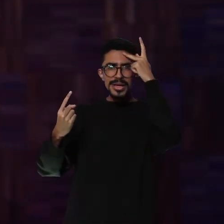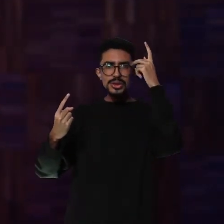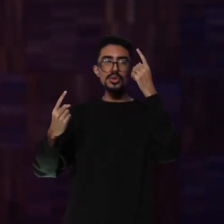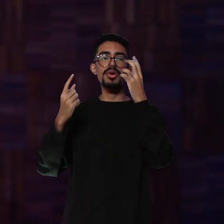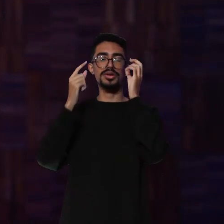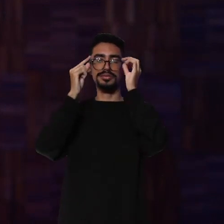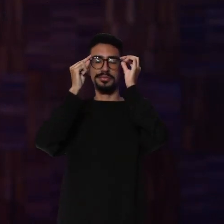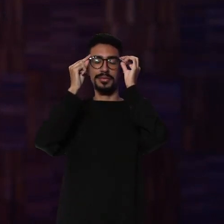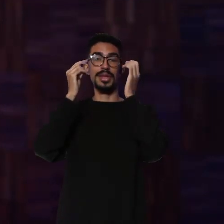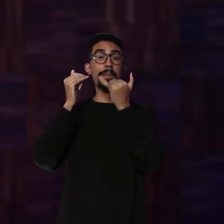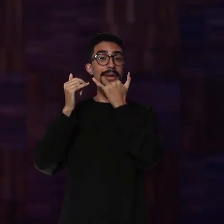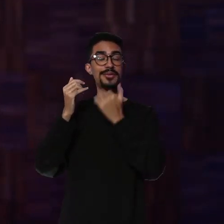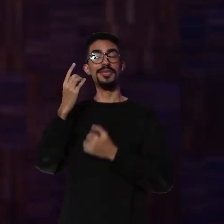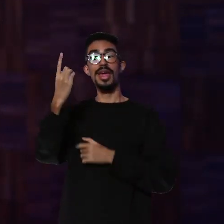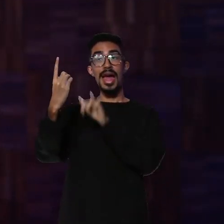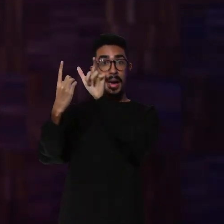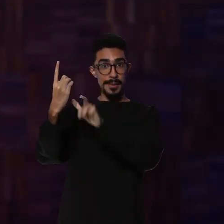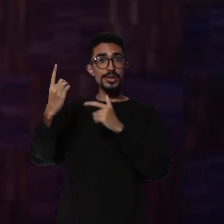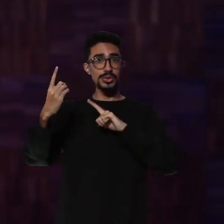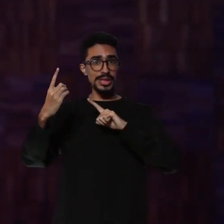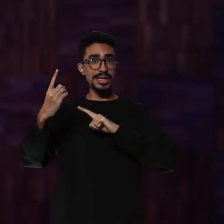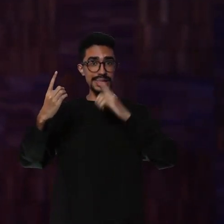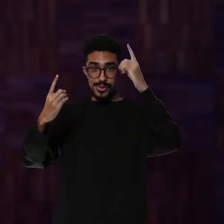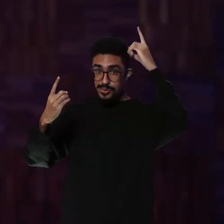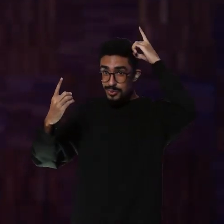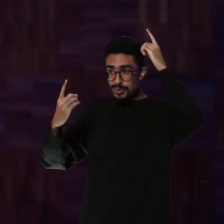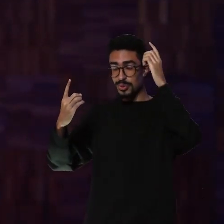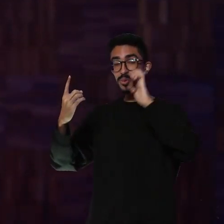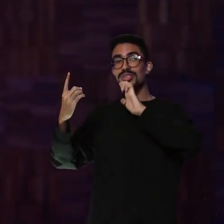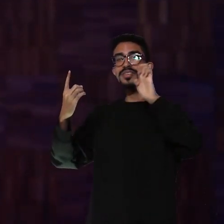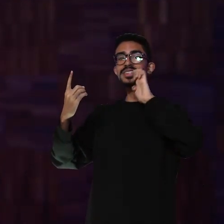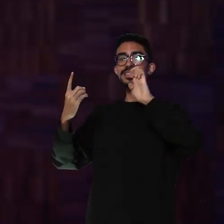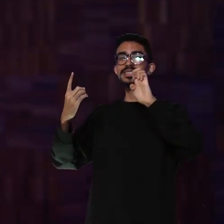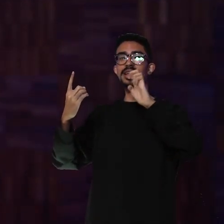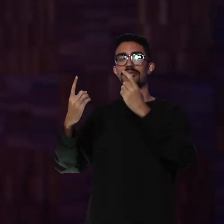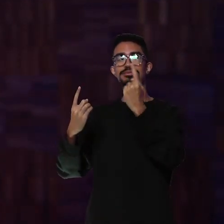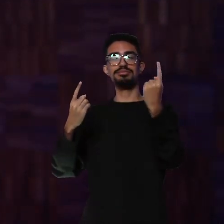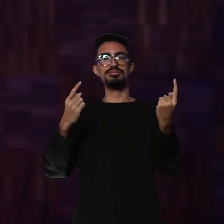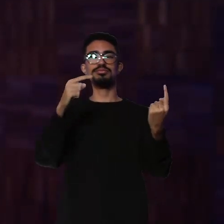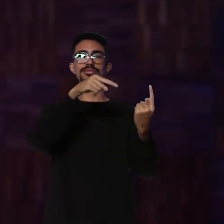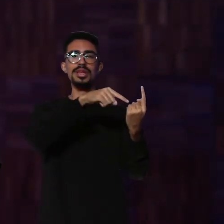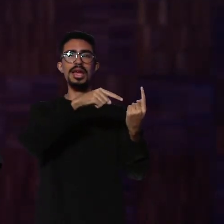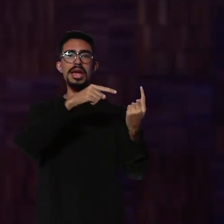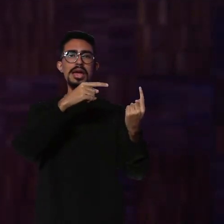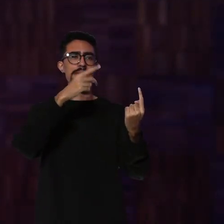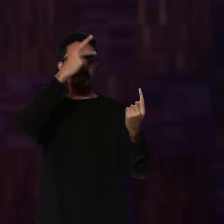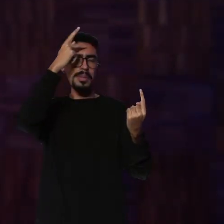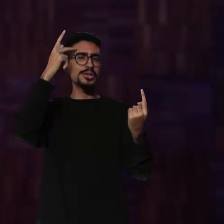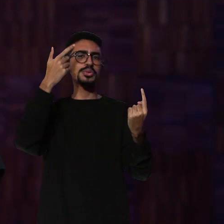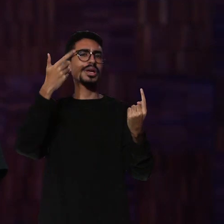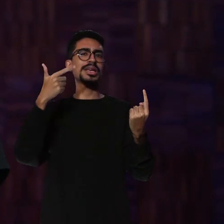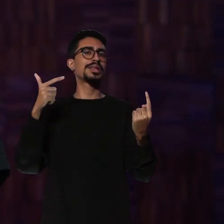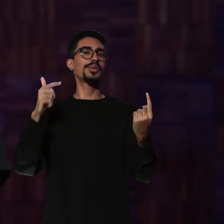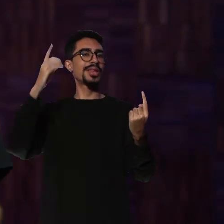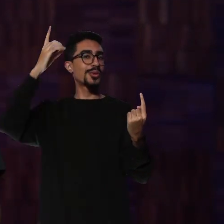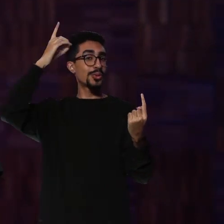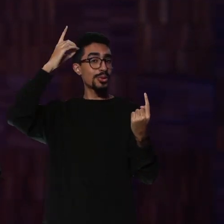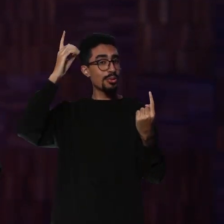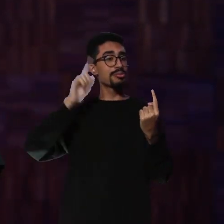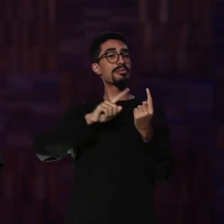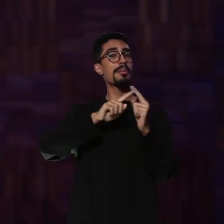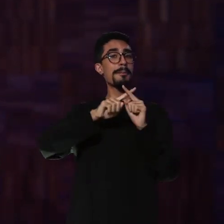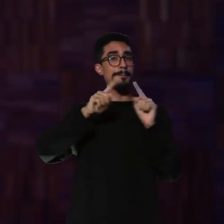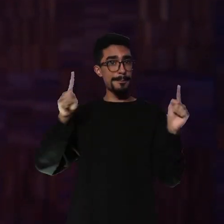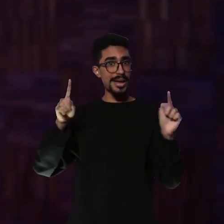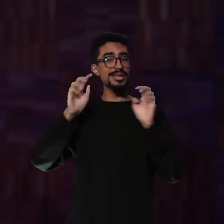exemplo, gente, eu não tenho esse dom. Agora, o nosso pastor Michel, gente, é evangelista,